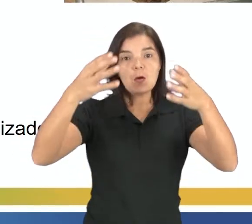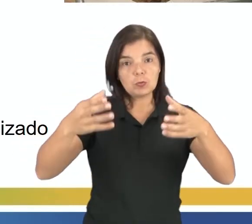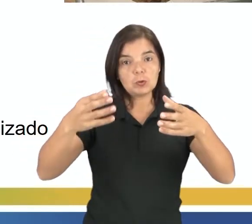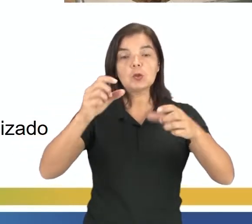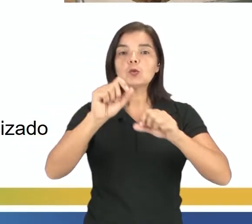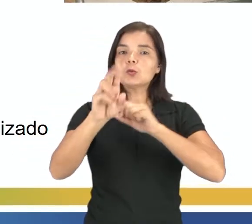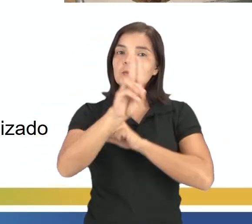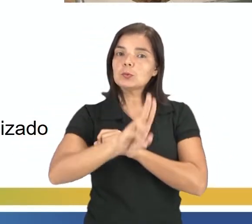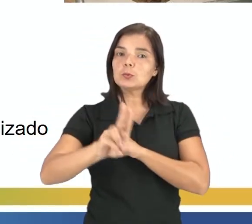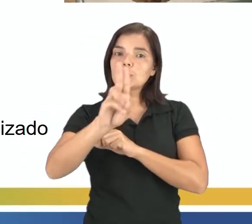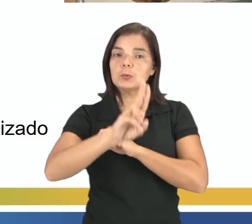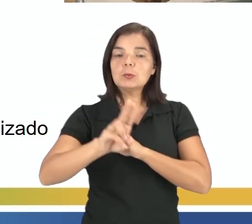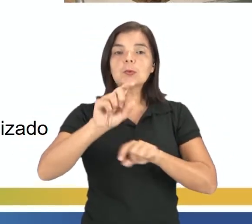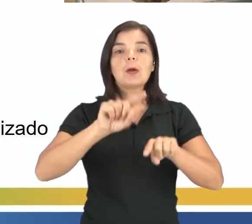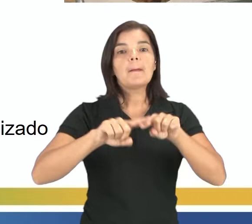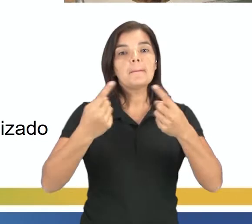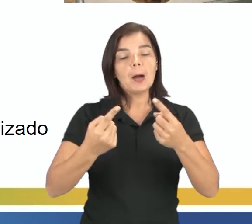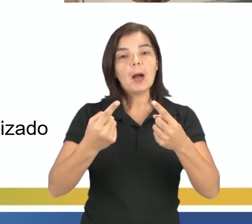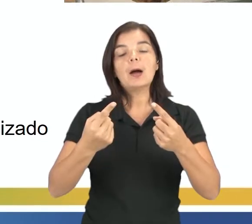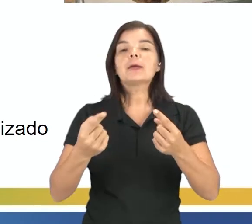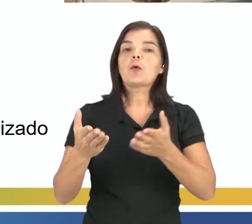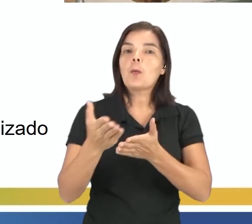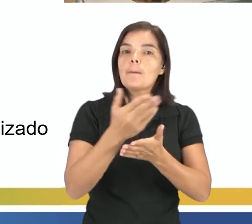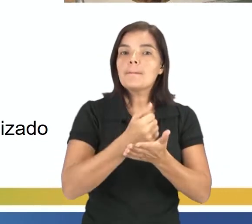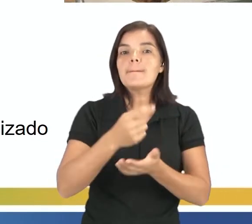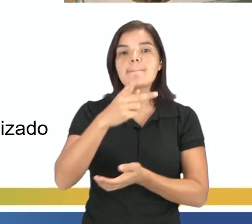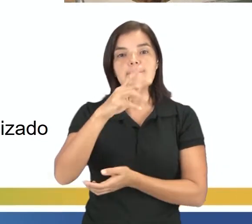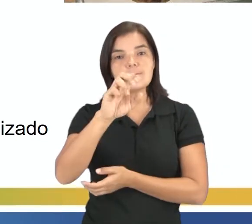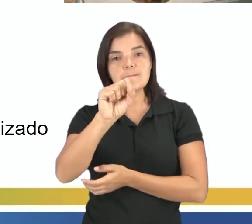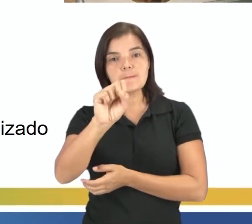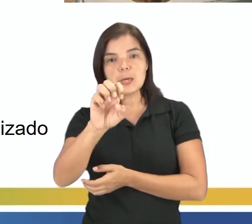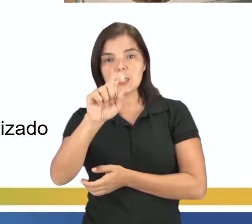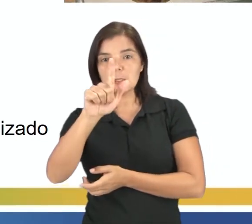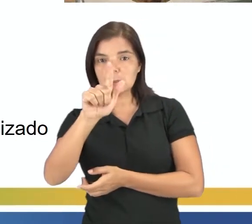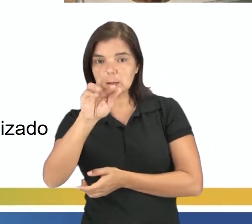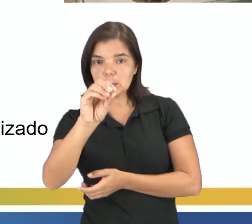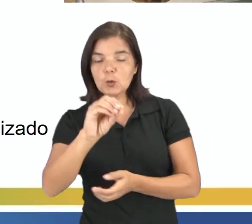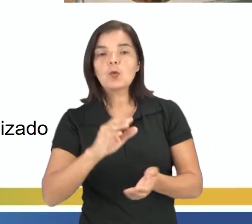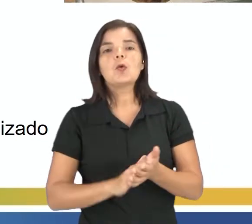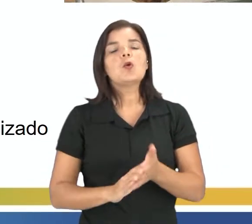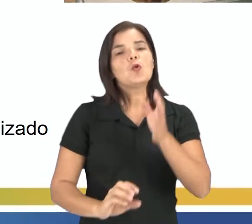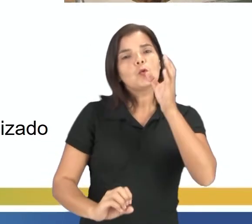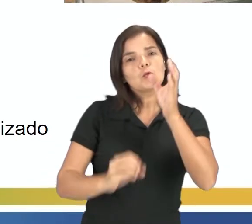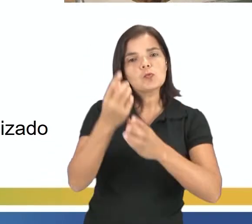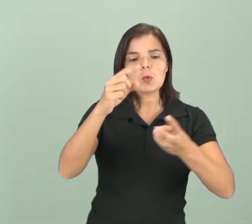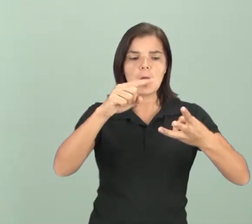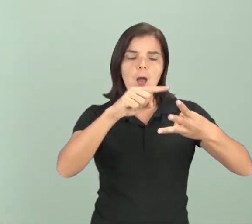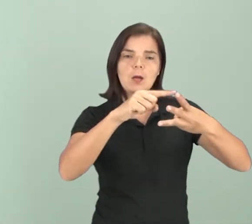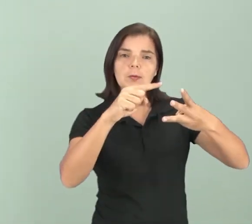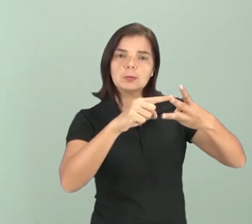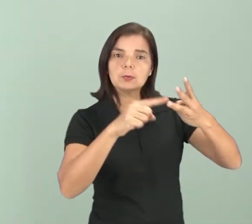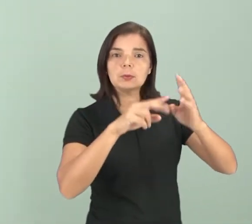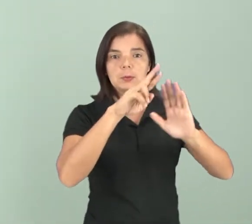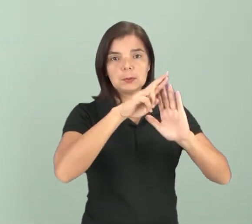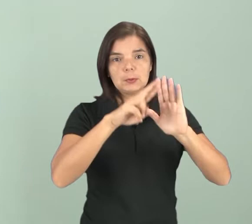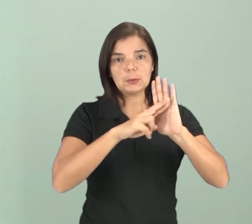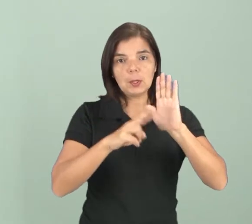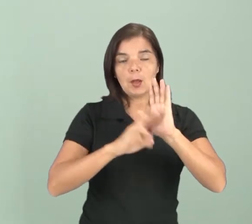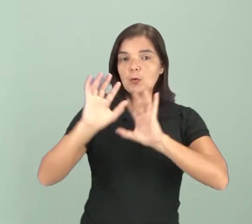foram cestas utilizadas para colher pêssego. Então, quando ele criou as 13 regras do